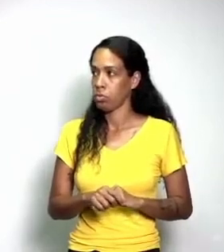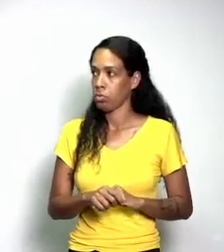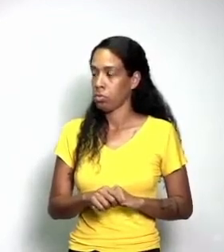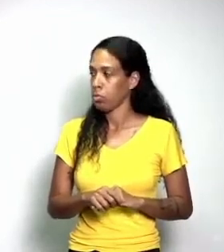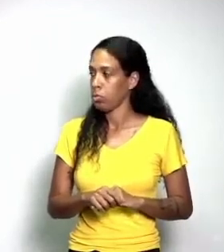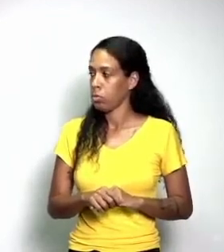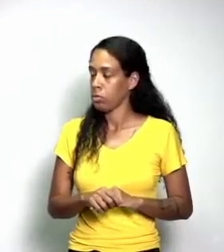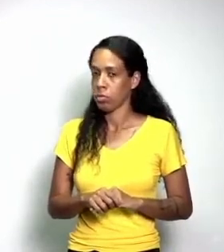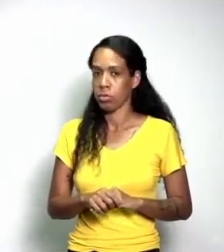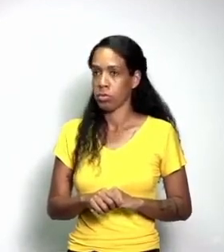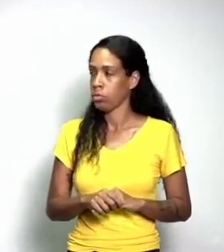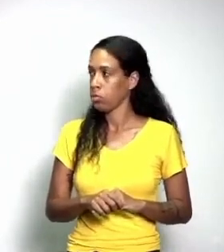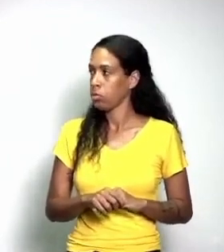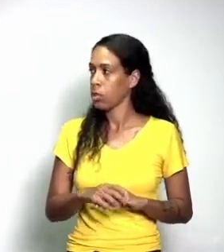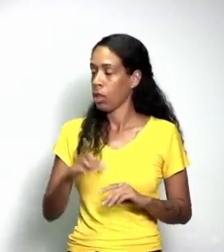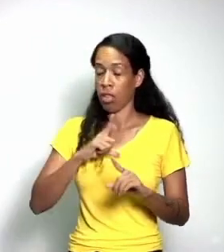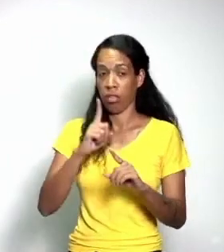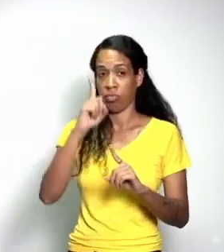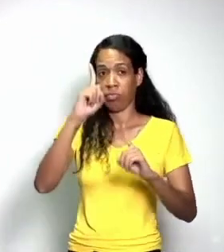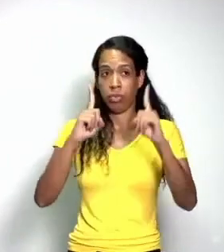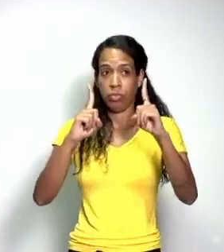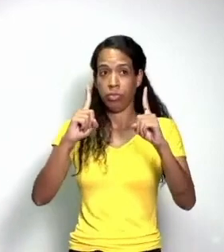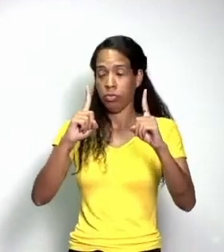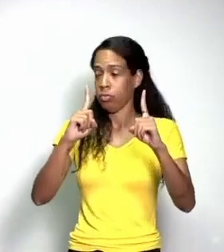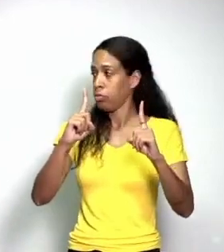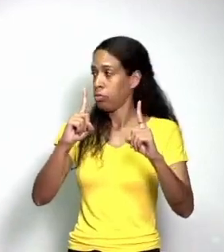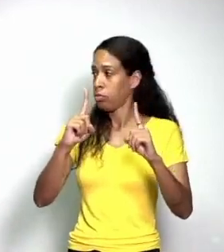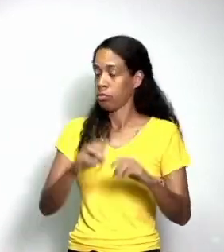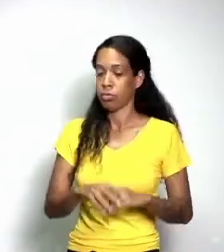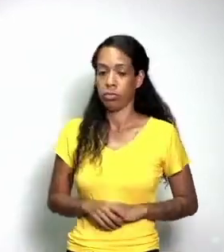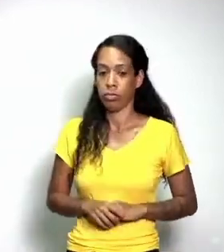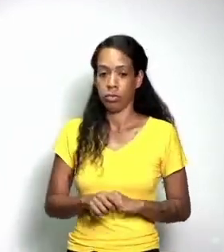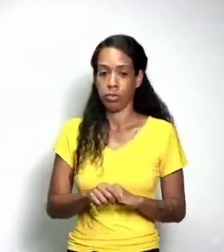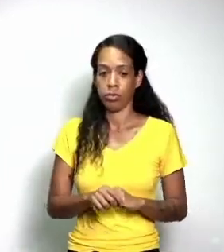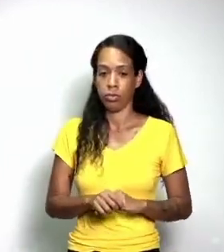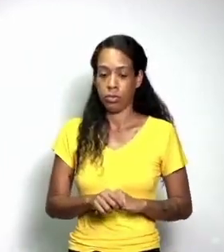teria as antenas, né?